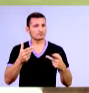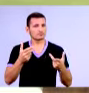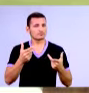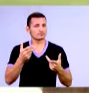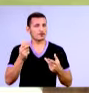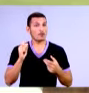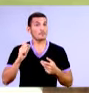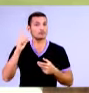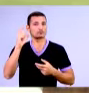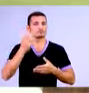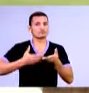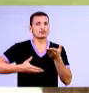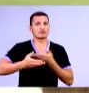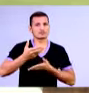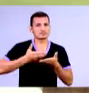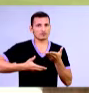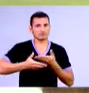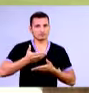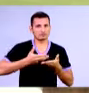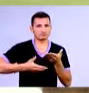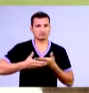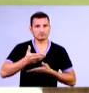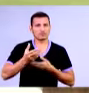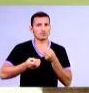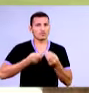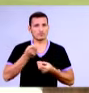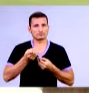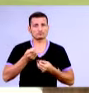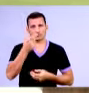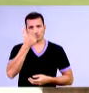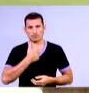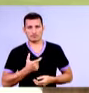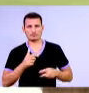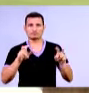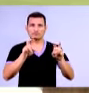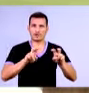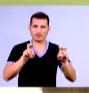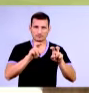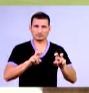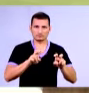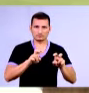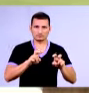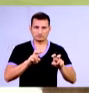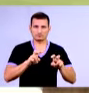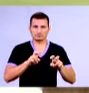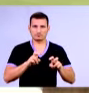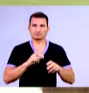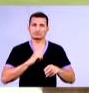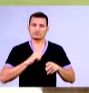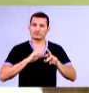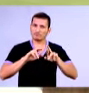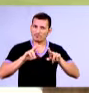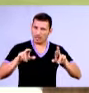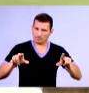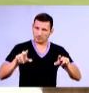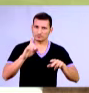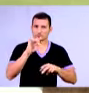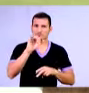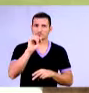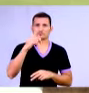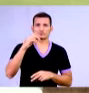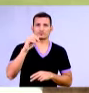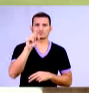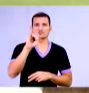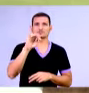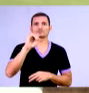de interação em relação à forma de interagir entre homem e máquina, e que com isso nós temos vários dispositivos, vários mecanismos